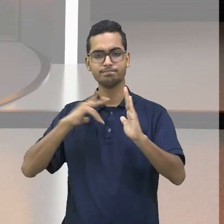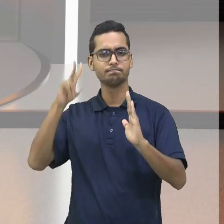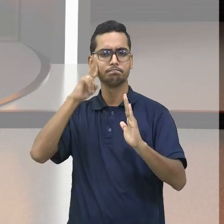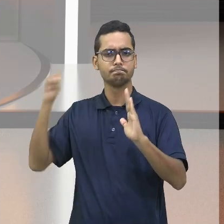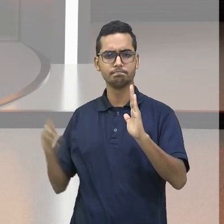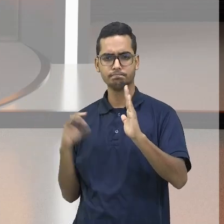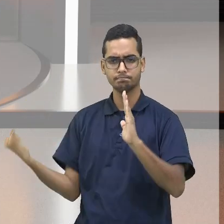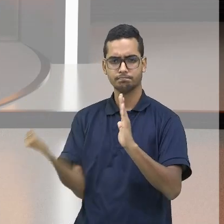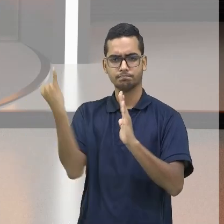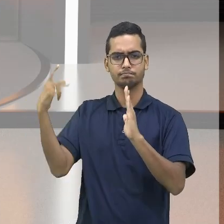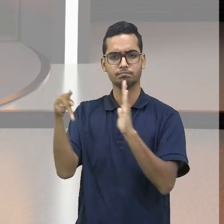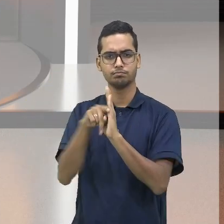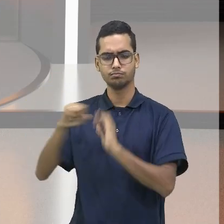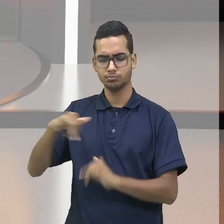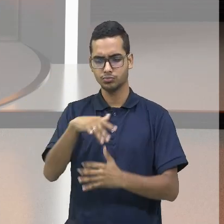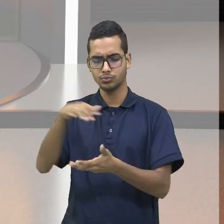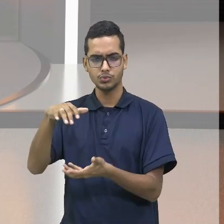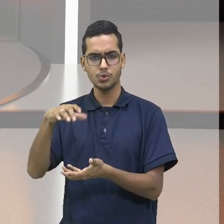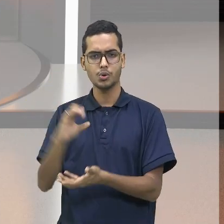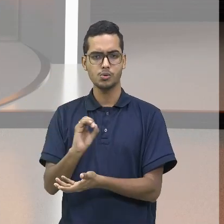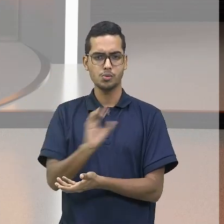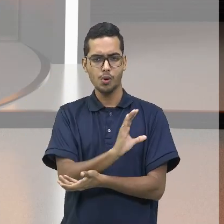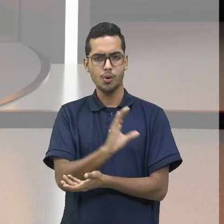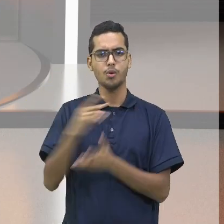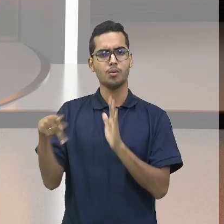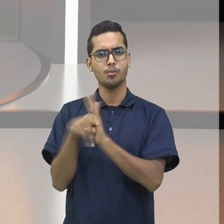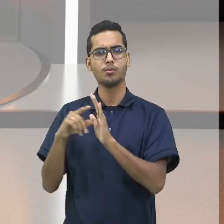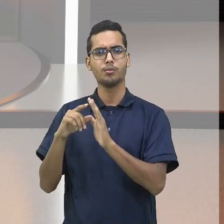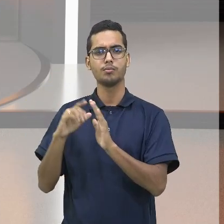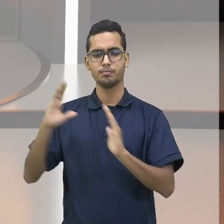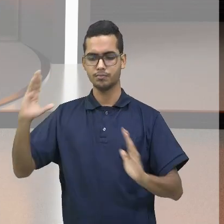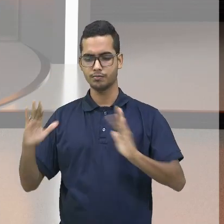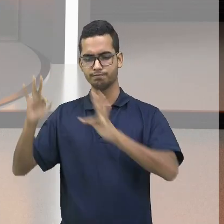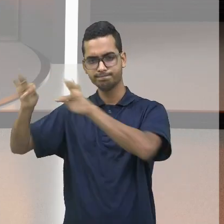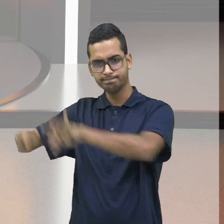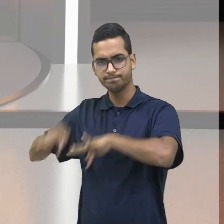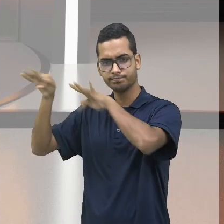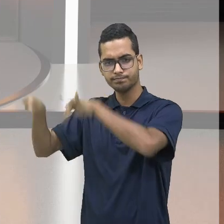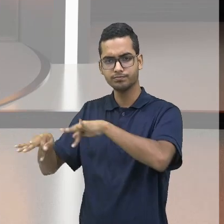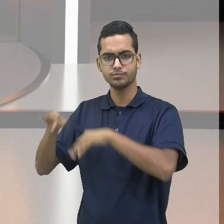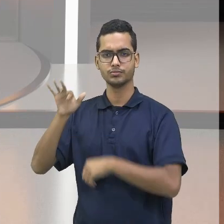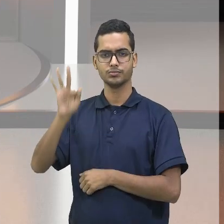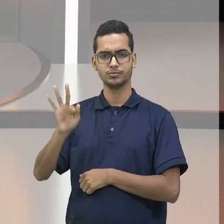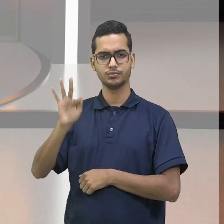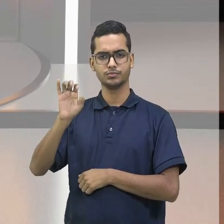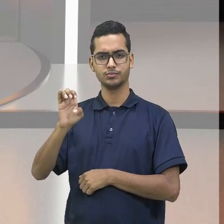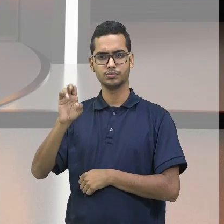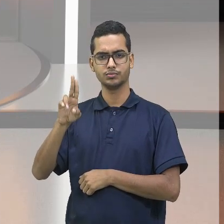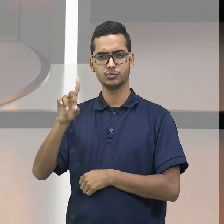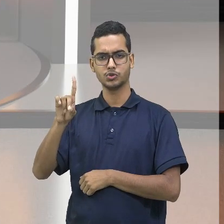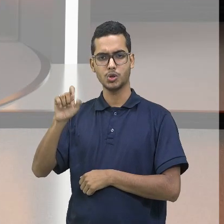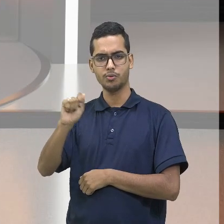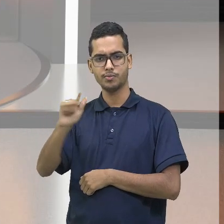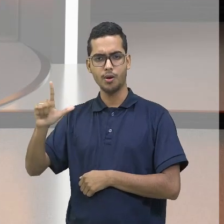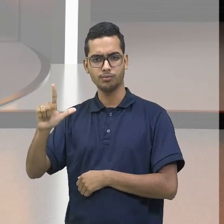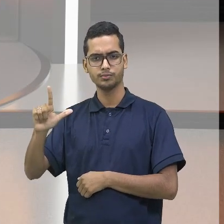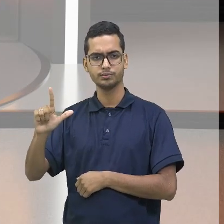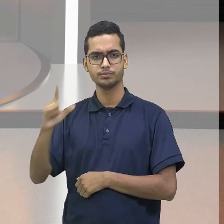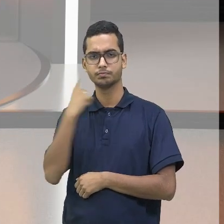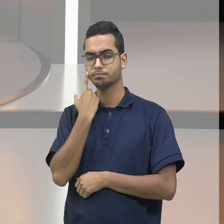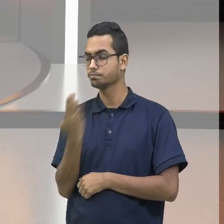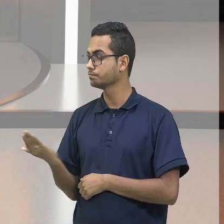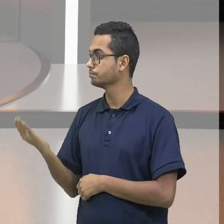do Ocidente, que é o período feudal. Vamos ao texto. O feudalismo ele foi justamente